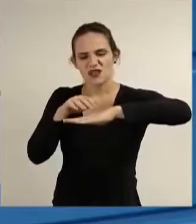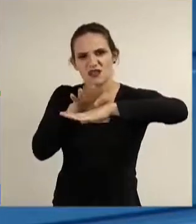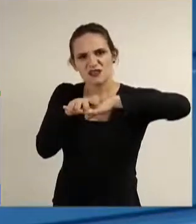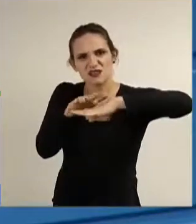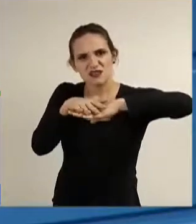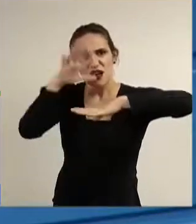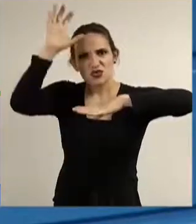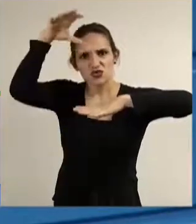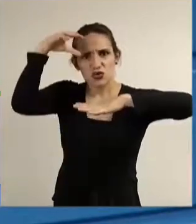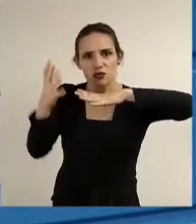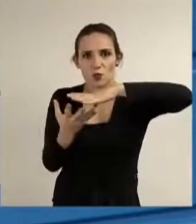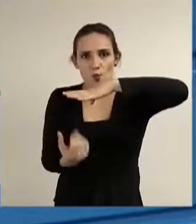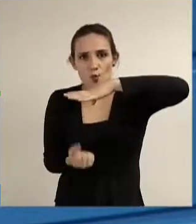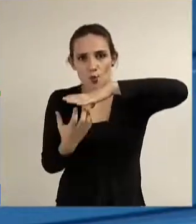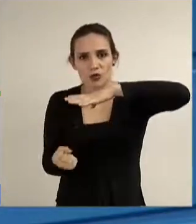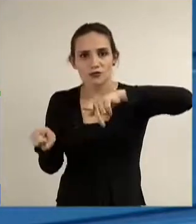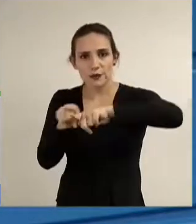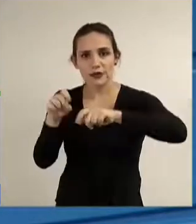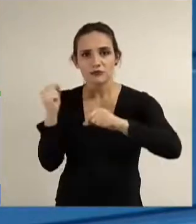Roma, em Dourados.